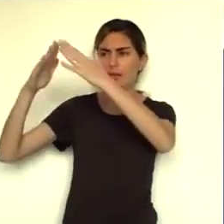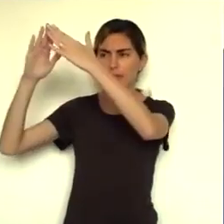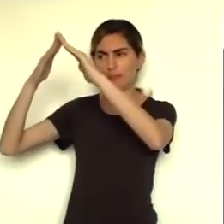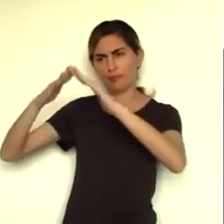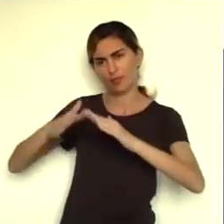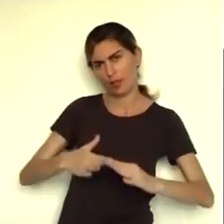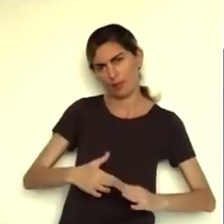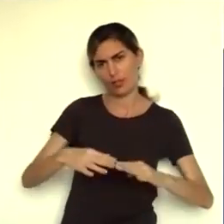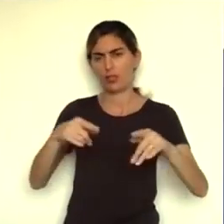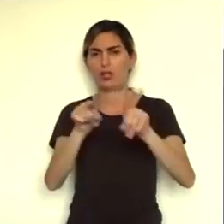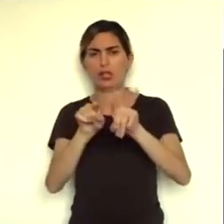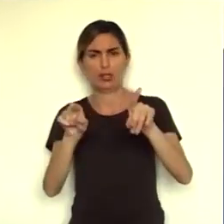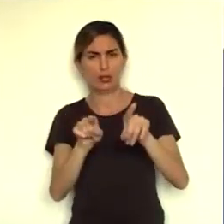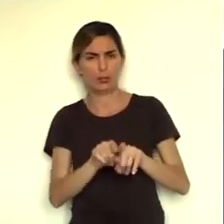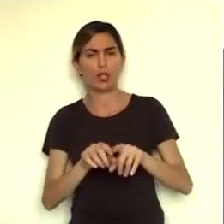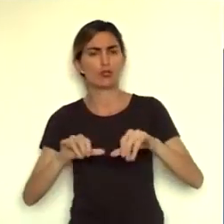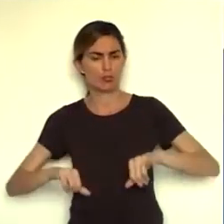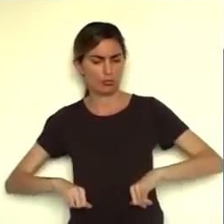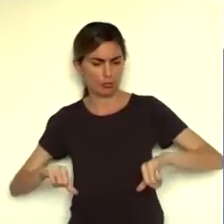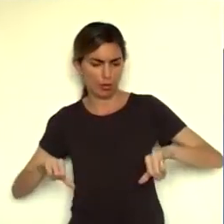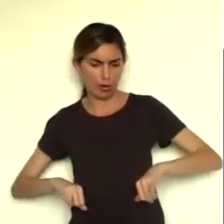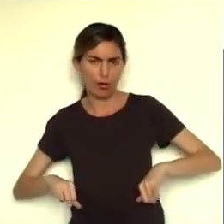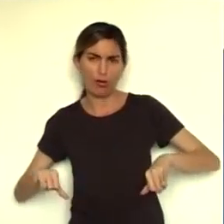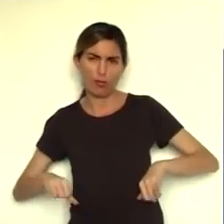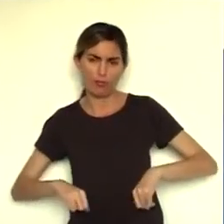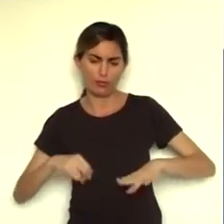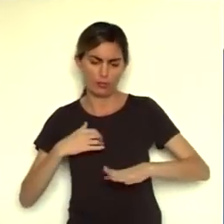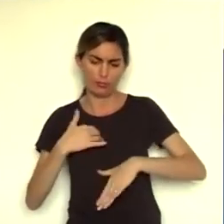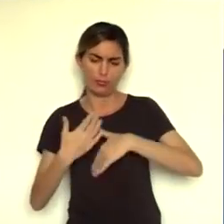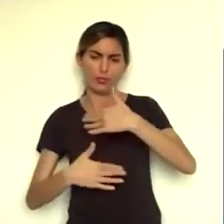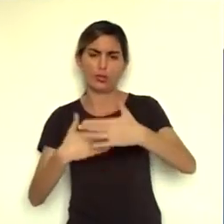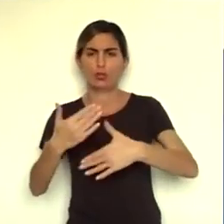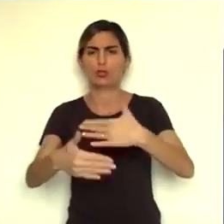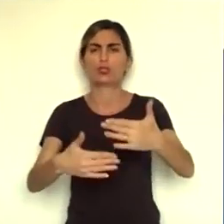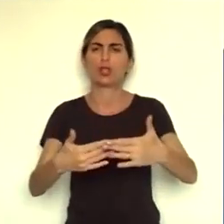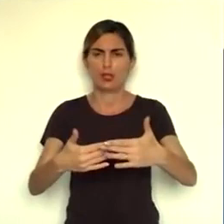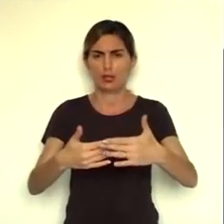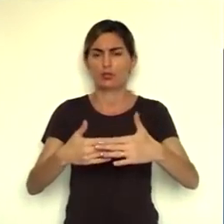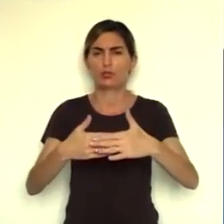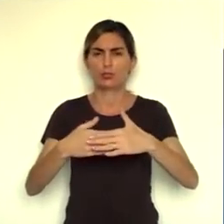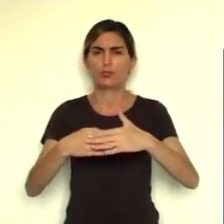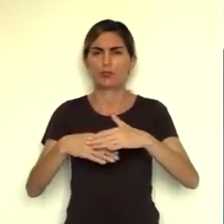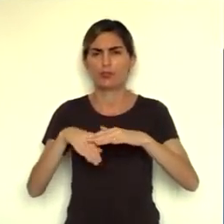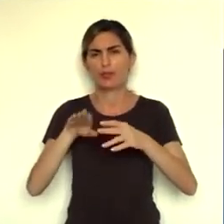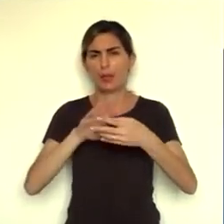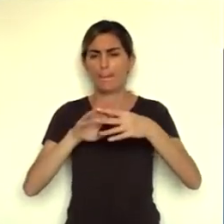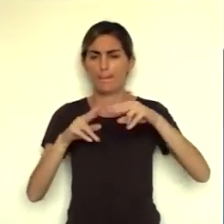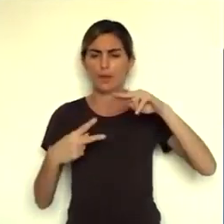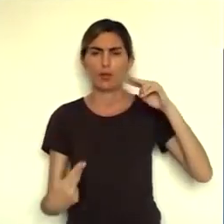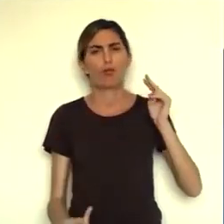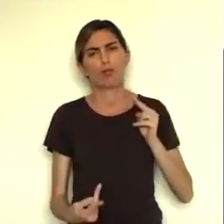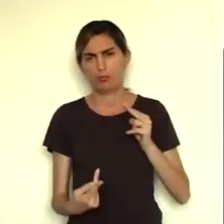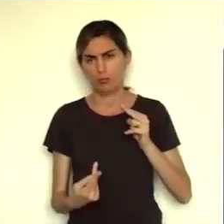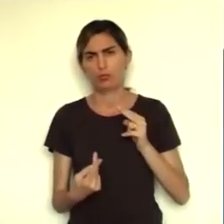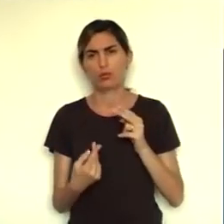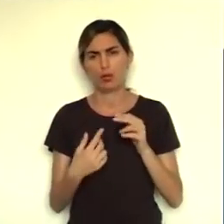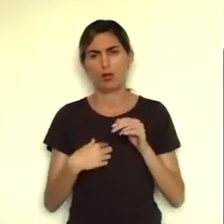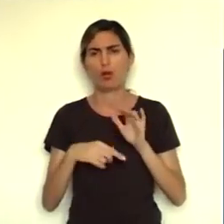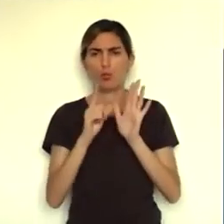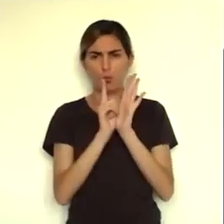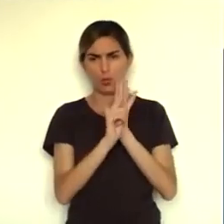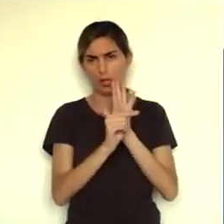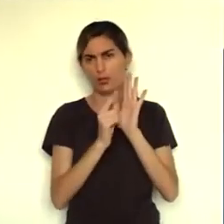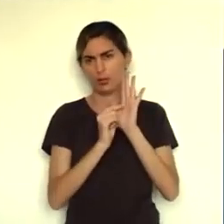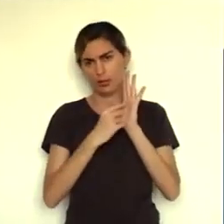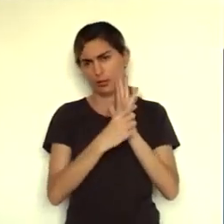áreas periféricas, mas que também sofrem com o seu processo de conformação biológica. E aí o